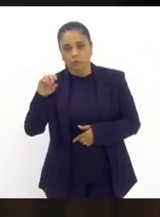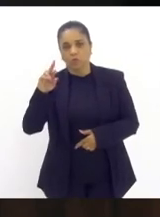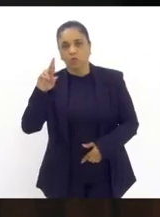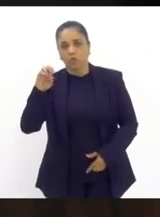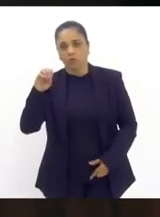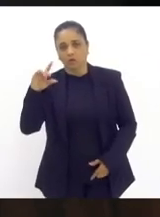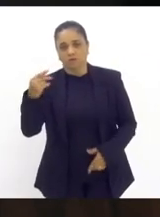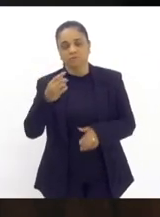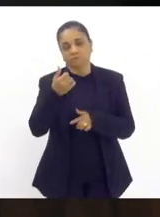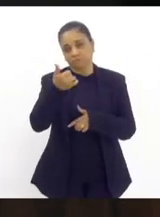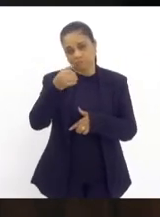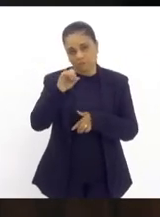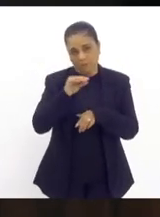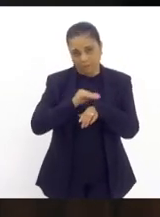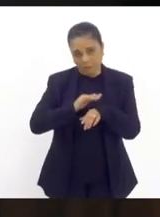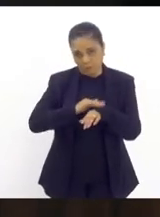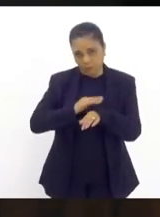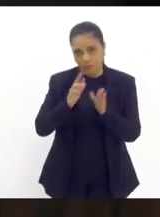no tempo regimental